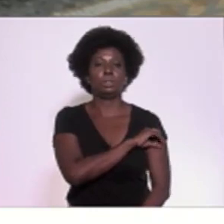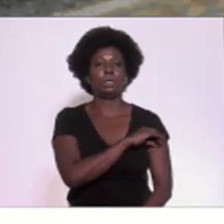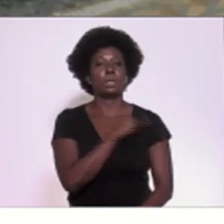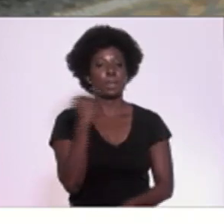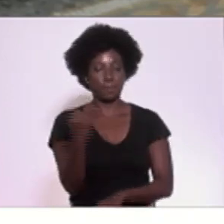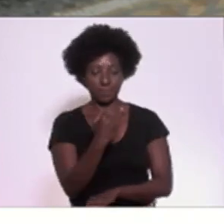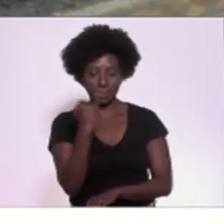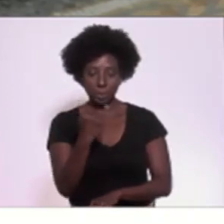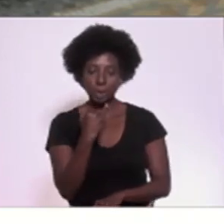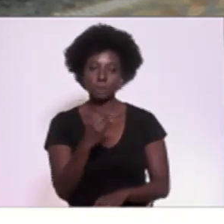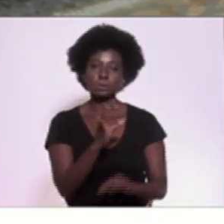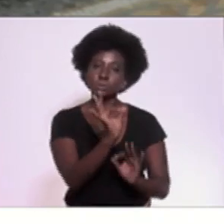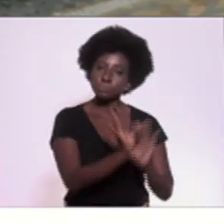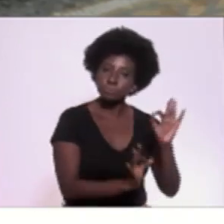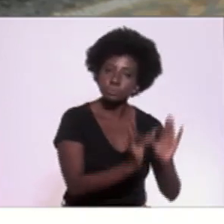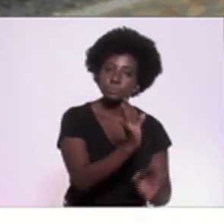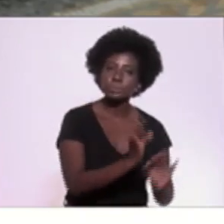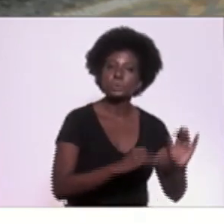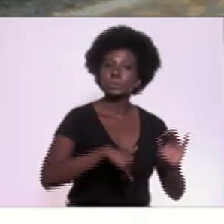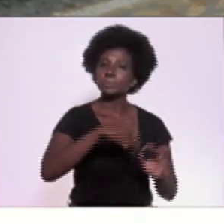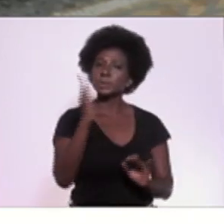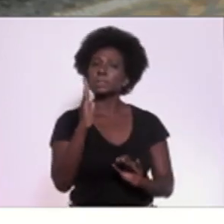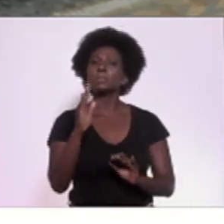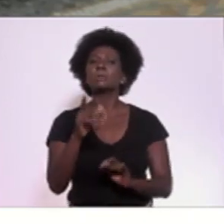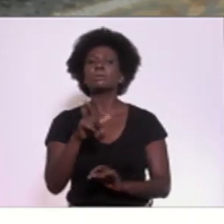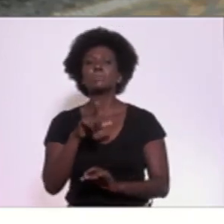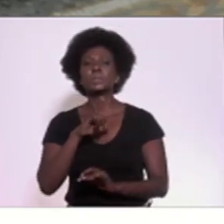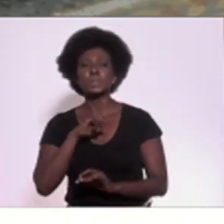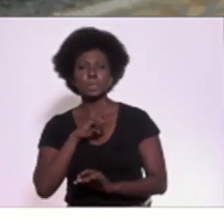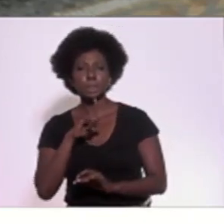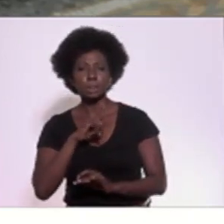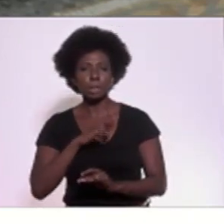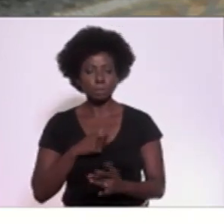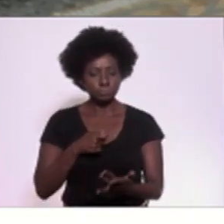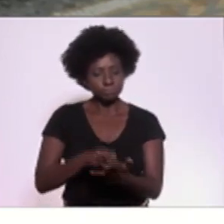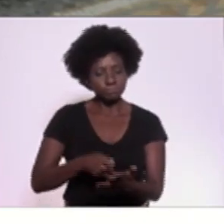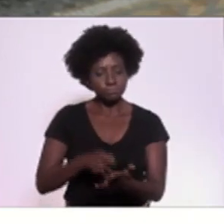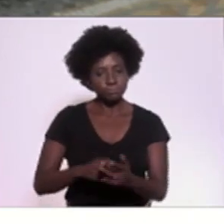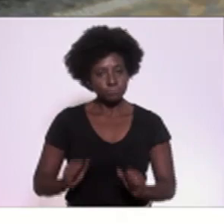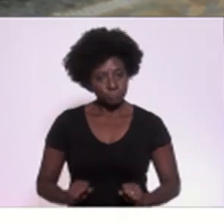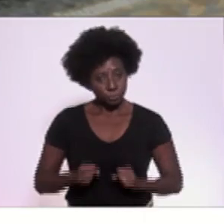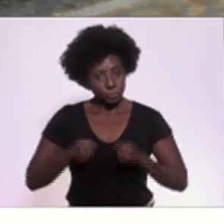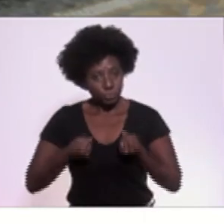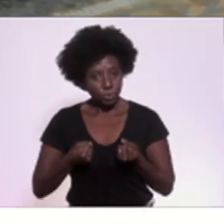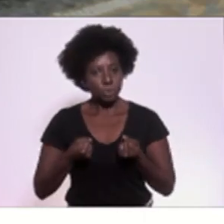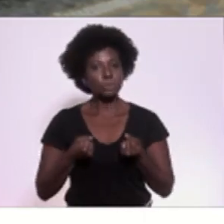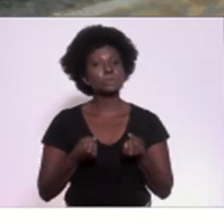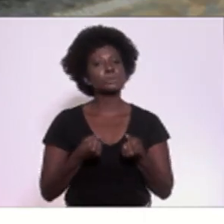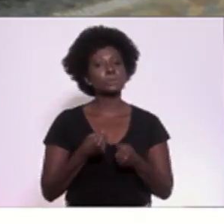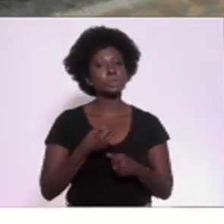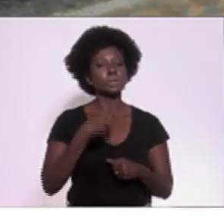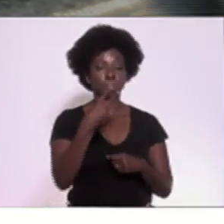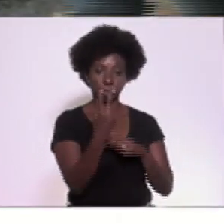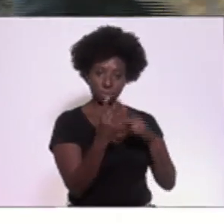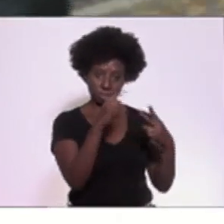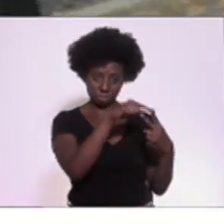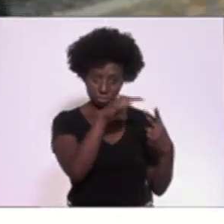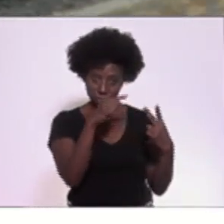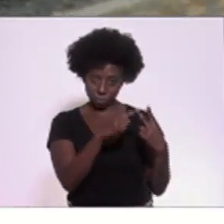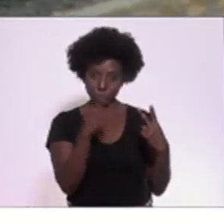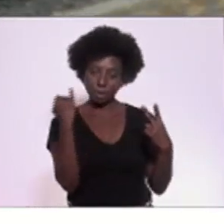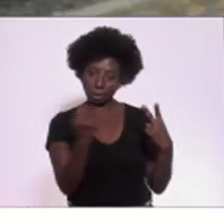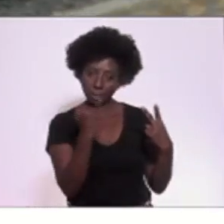essa proposta, mais ainda que a gente possa ter um esforço integrado, sobretudo desses dois entes, que